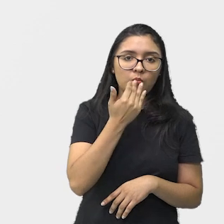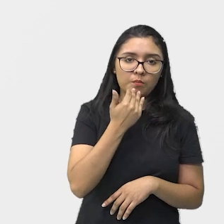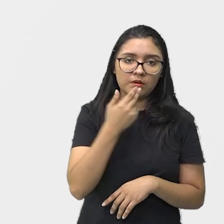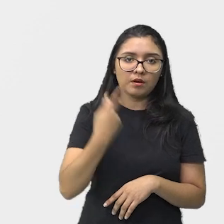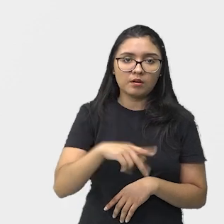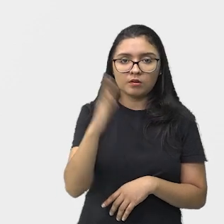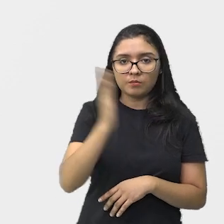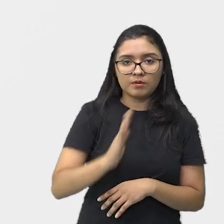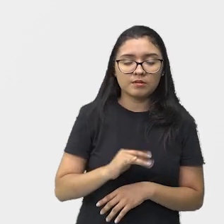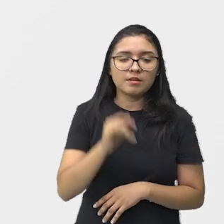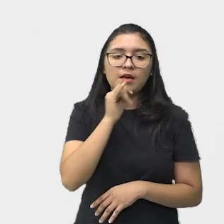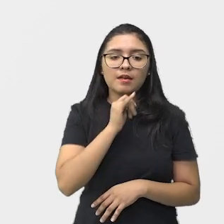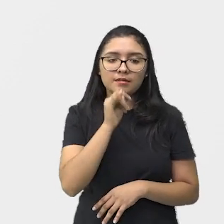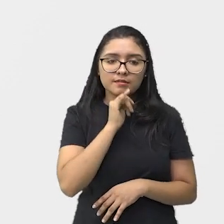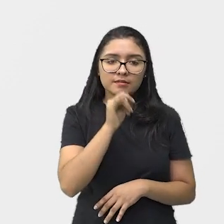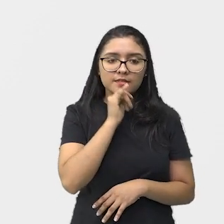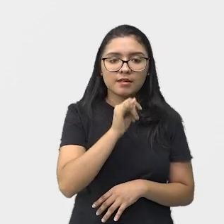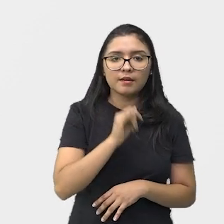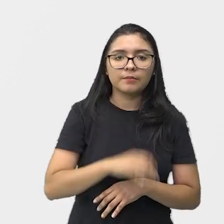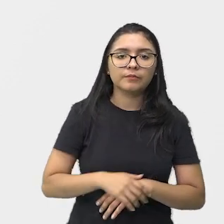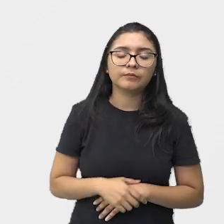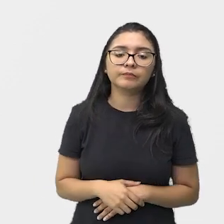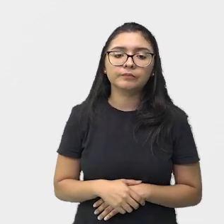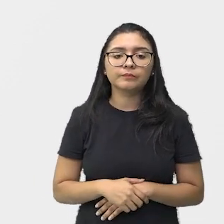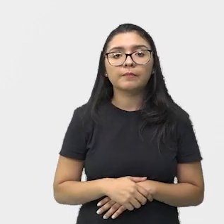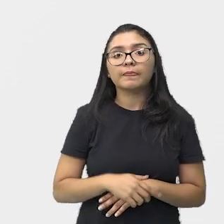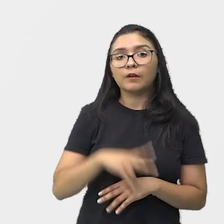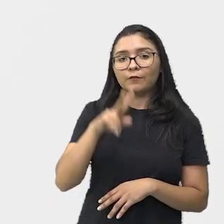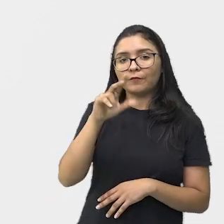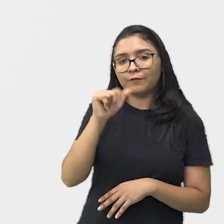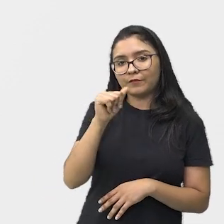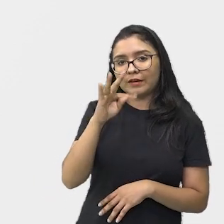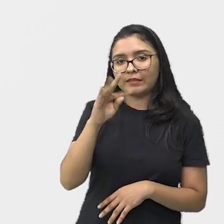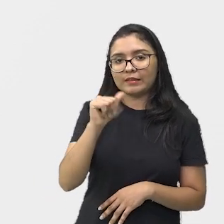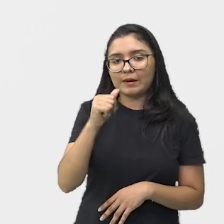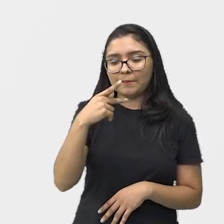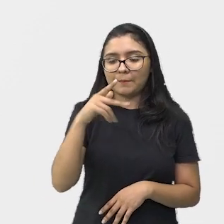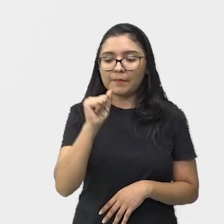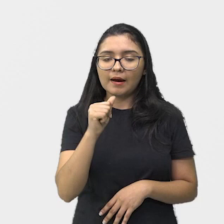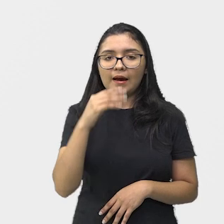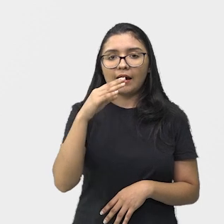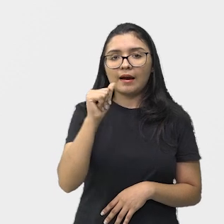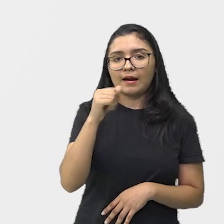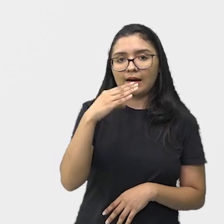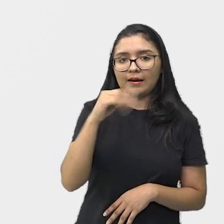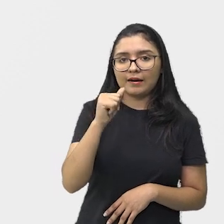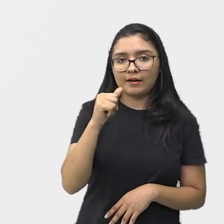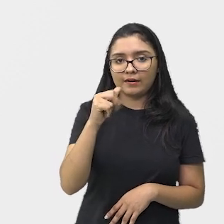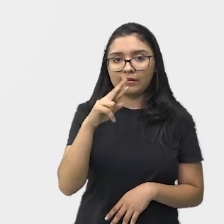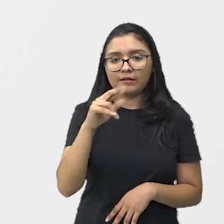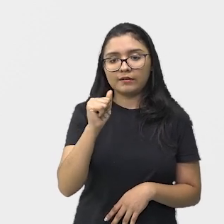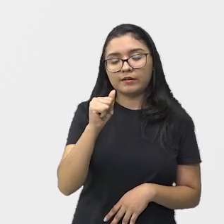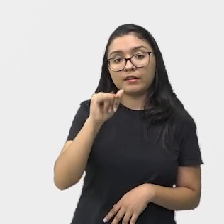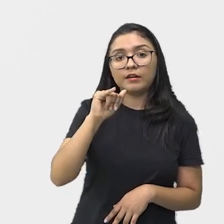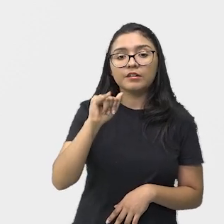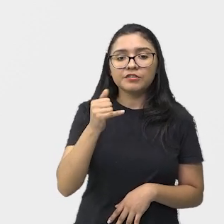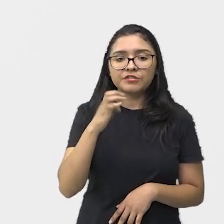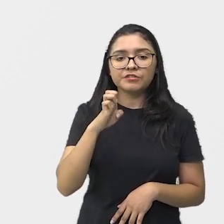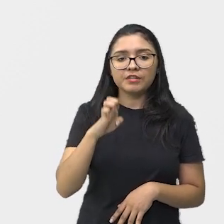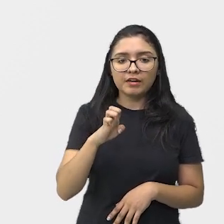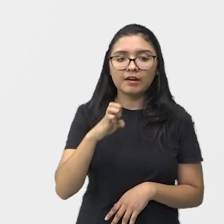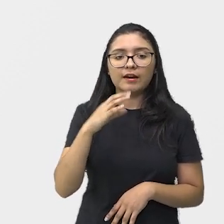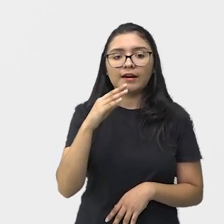alimentação. São exemplos culinários da influência africana: o vatapá, o acarajé, a pamonha, o muguzá,